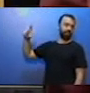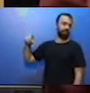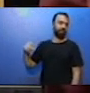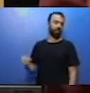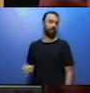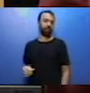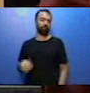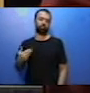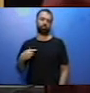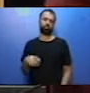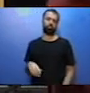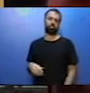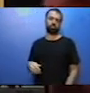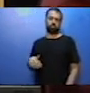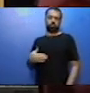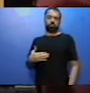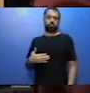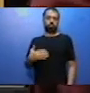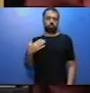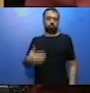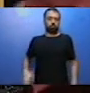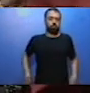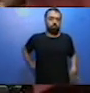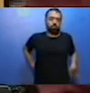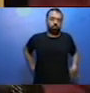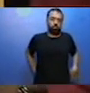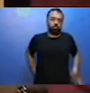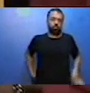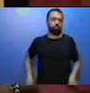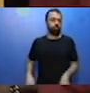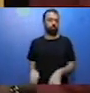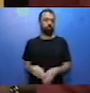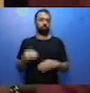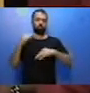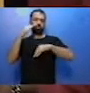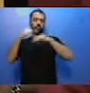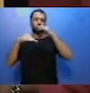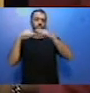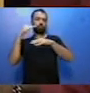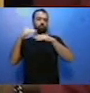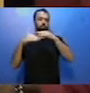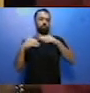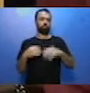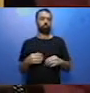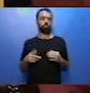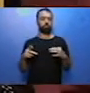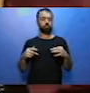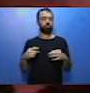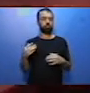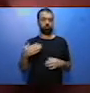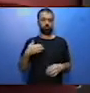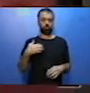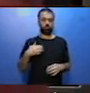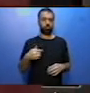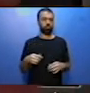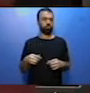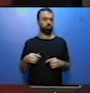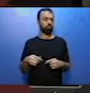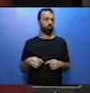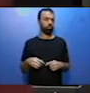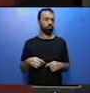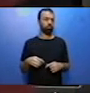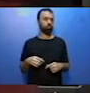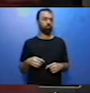o posicionamento da coluna bem ereta bem ré tinha essa evolução da espécie humana em questão até